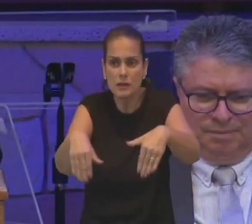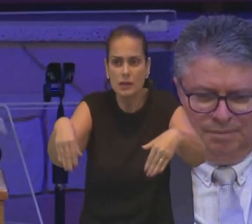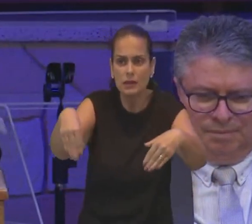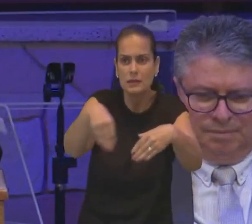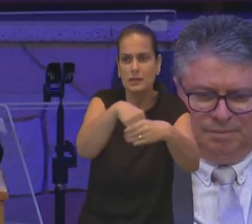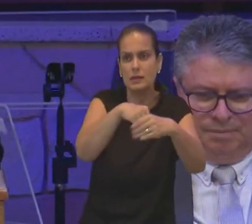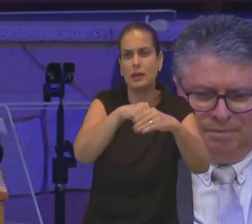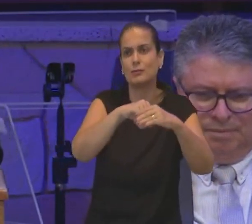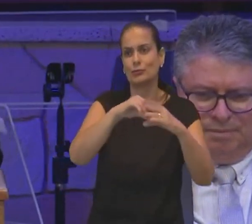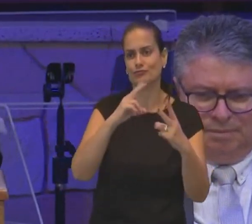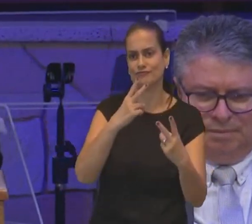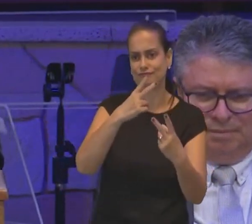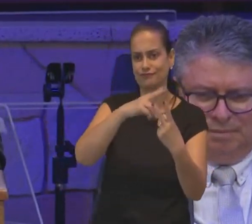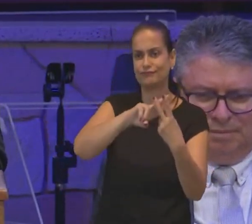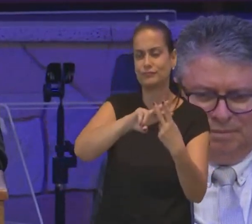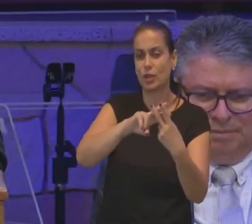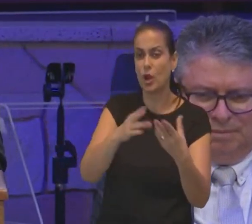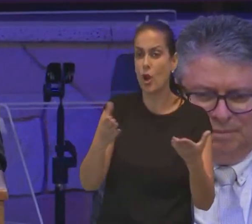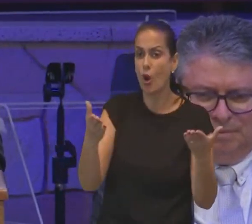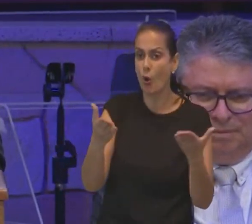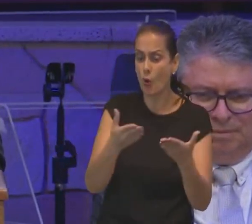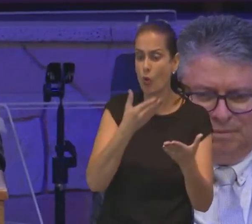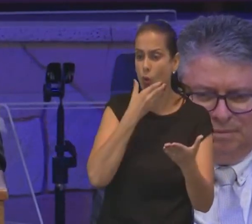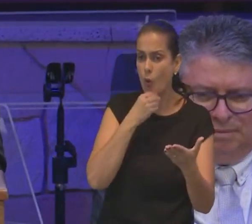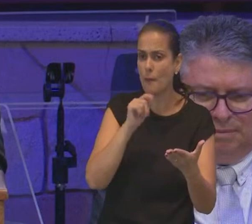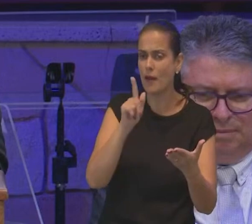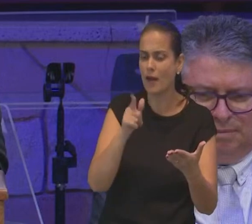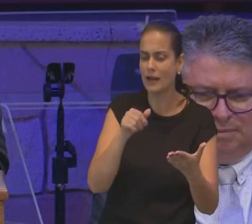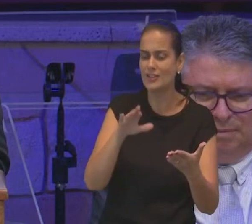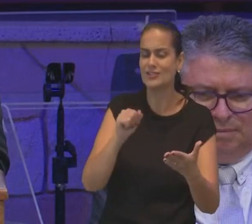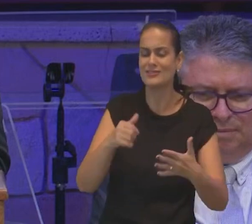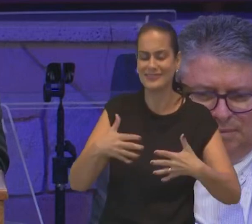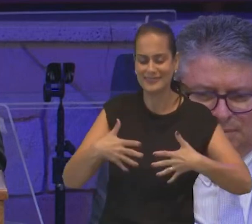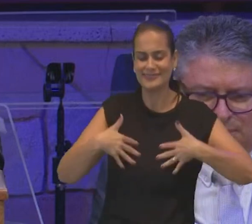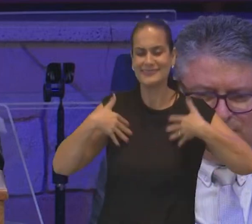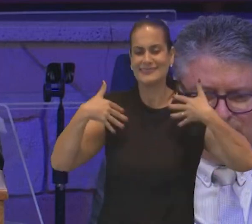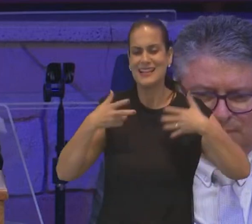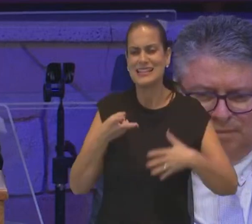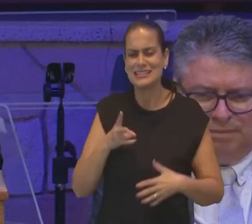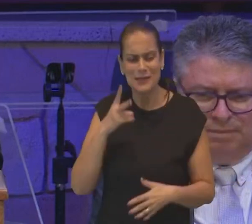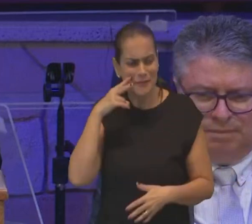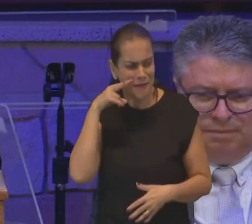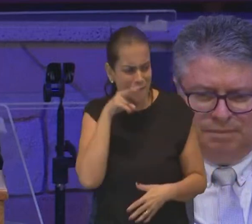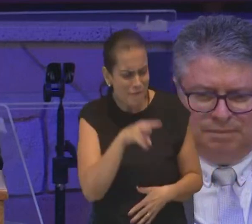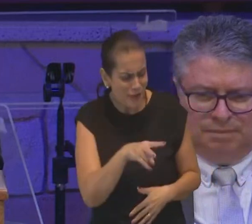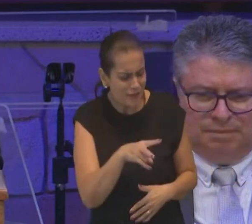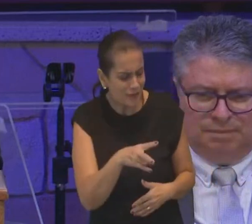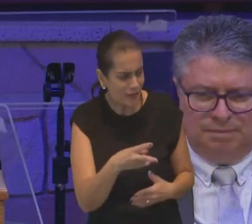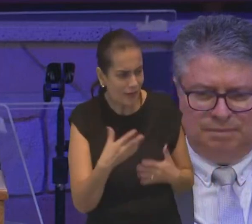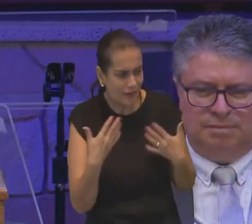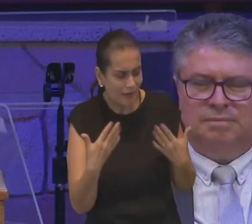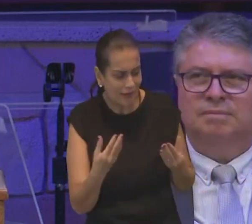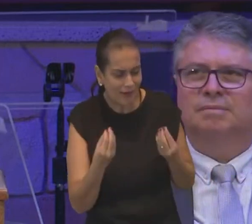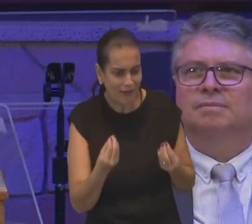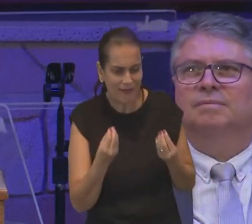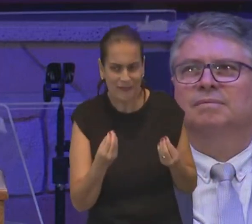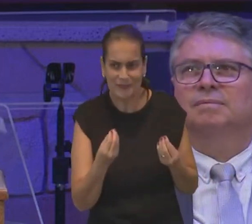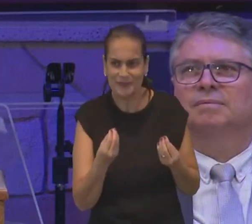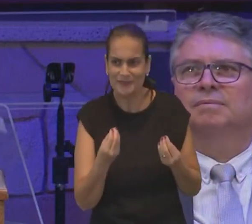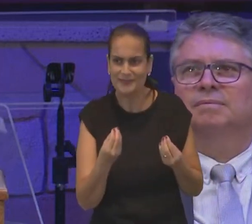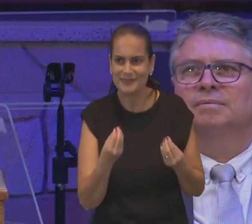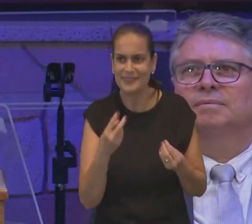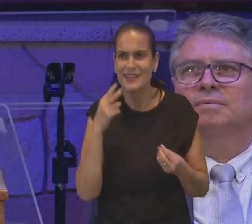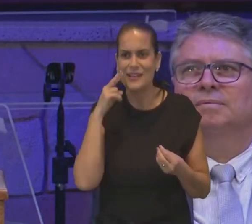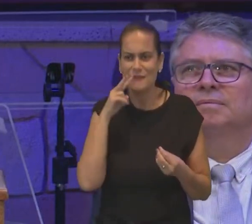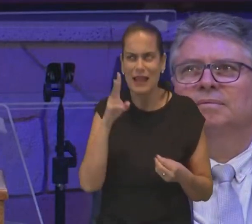presídio. E hoje Alexandre é uma alegria só. Toda vez que eu vejo Alexandre entrando nessa igreja, eu vejo